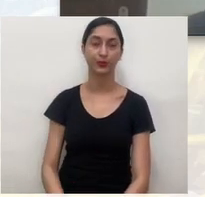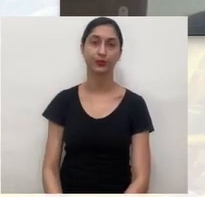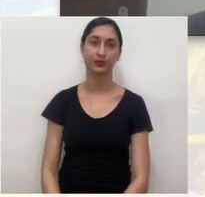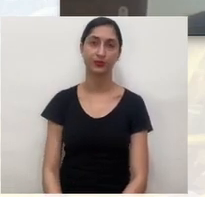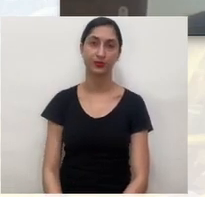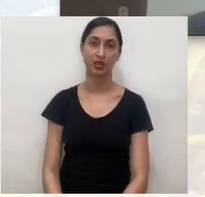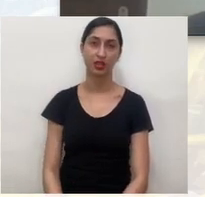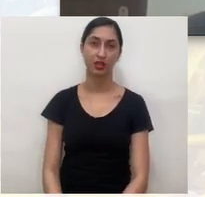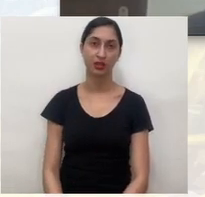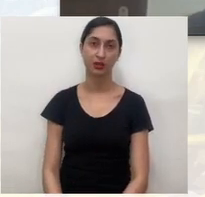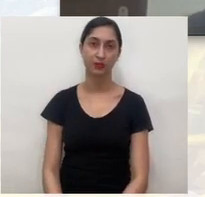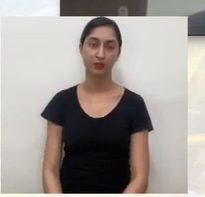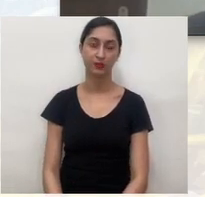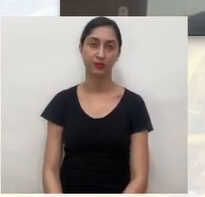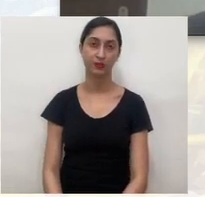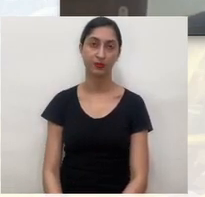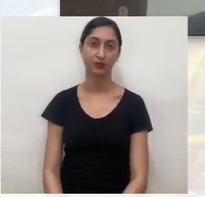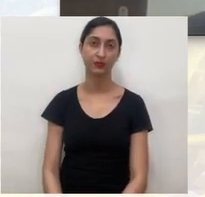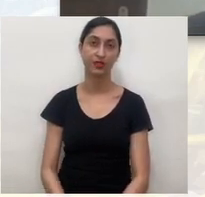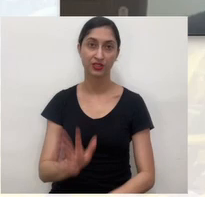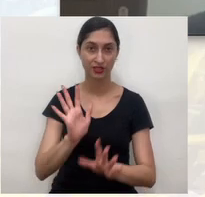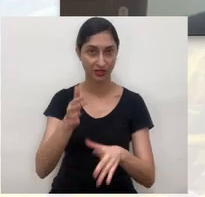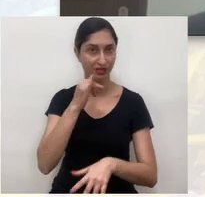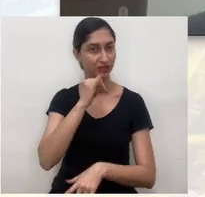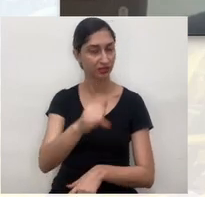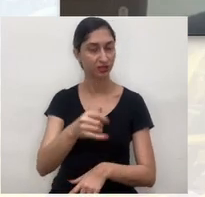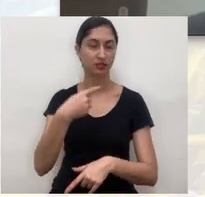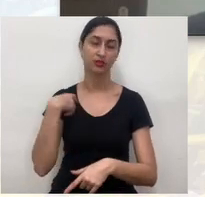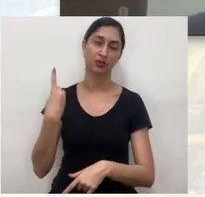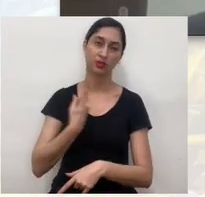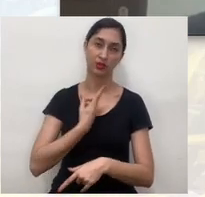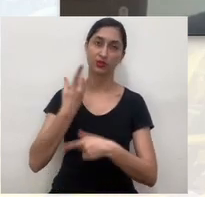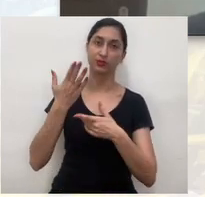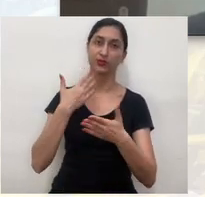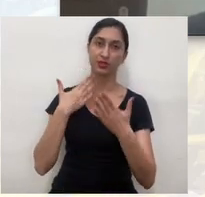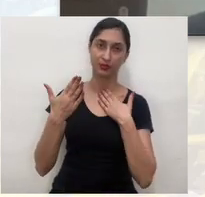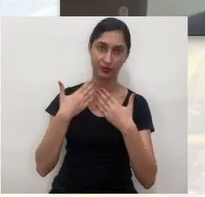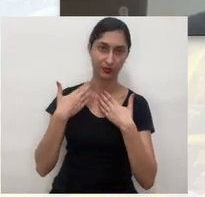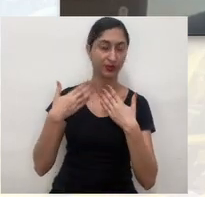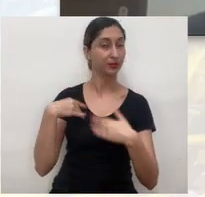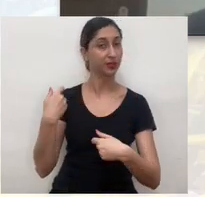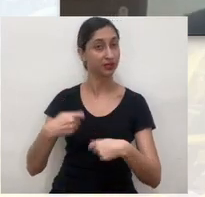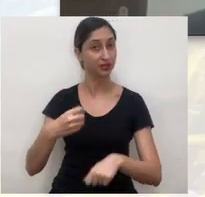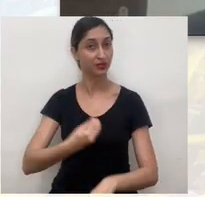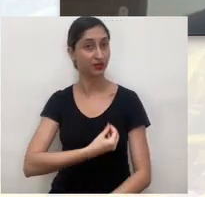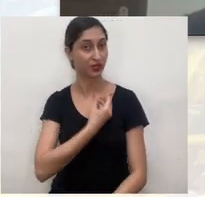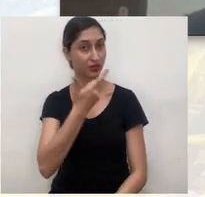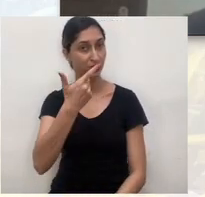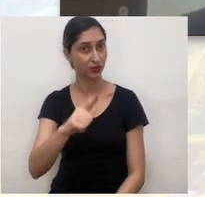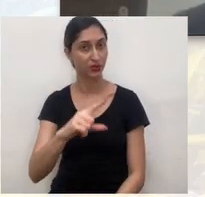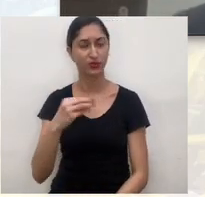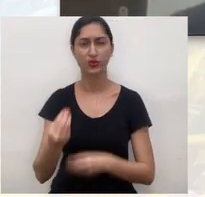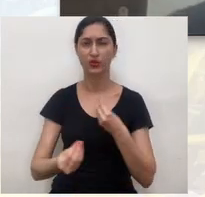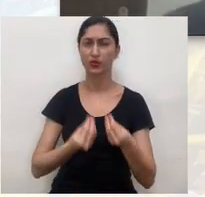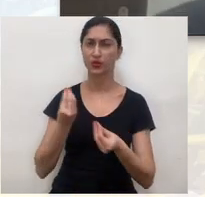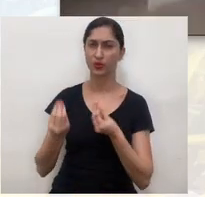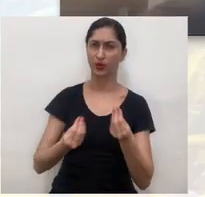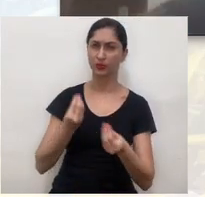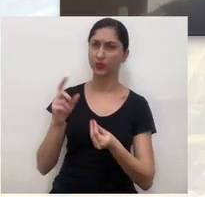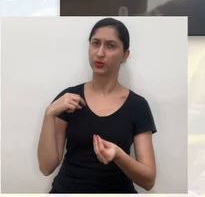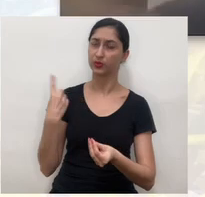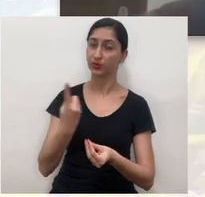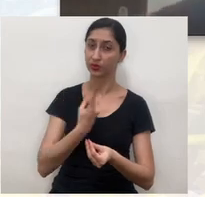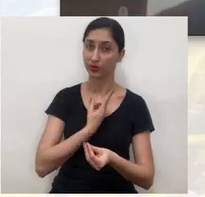debate que tem que ser recolocado, revivido, porque é muito complexo, né, pensar como que os patrimônios interagem com o entorno